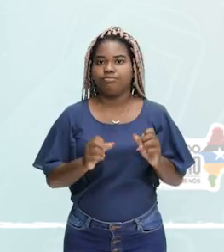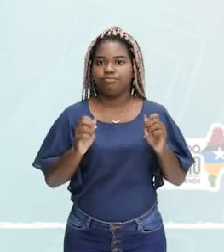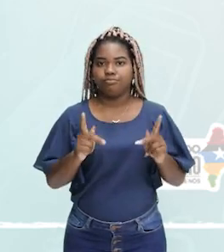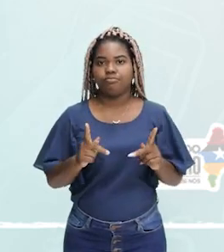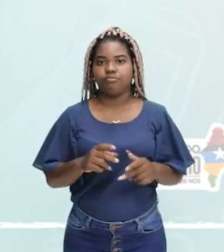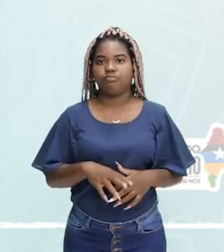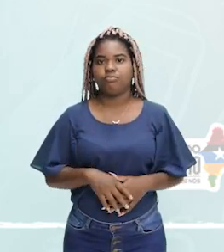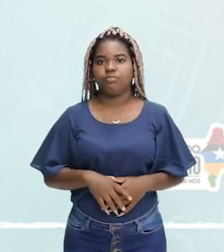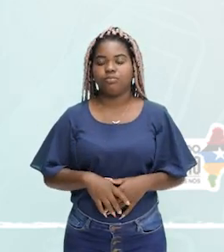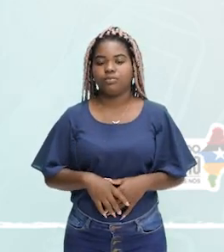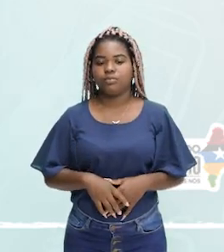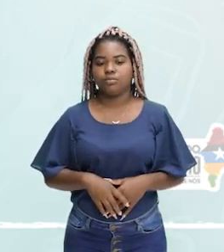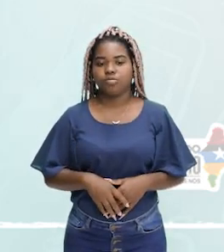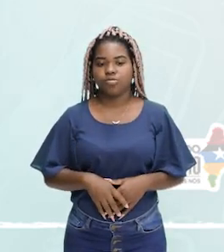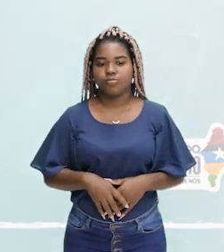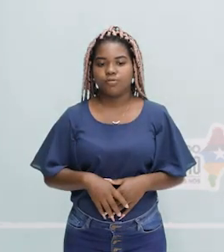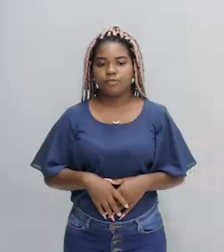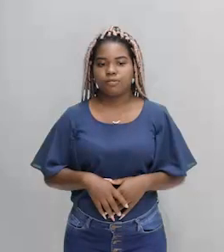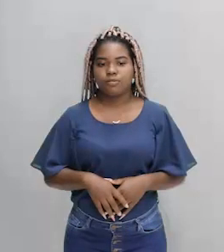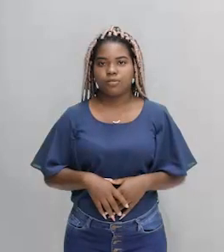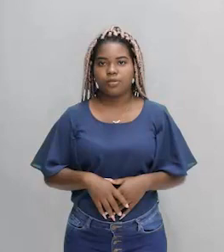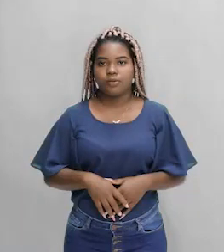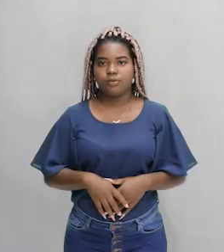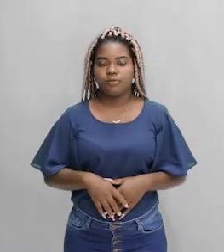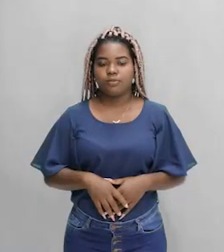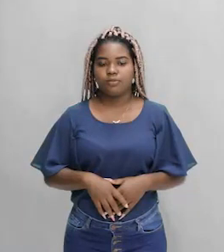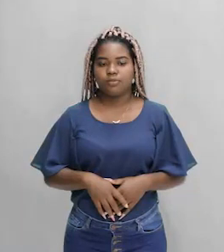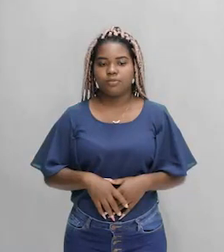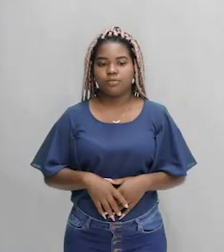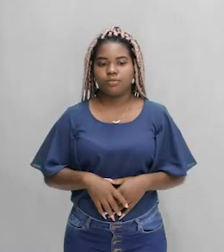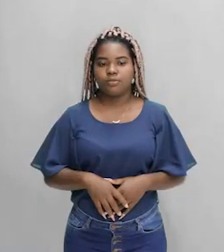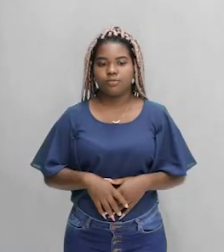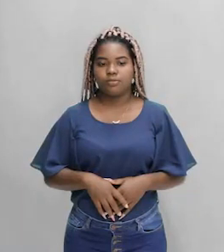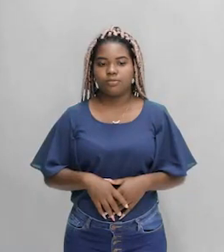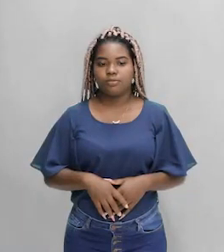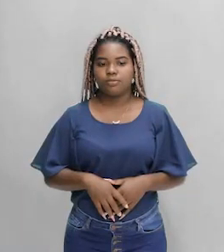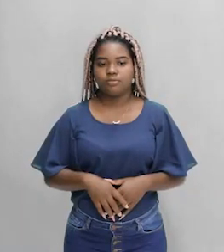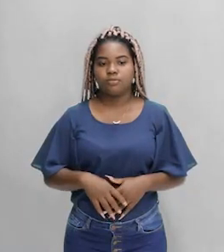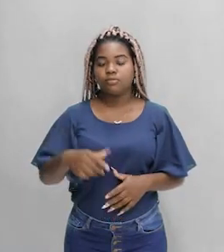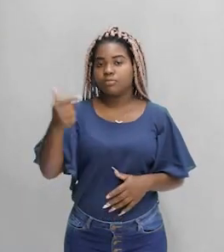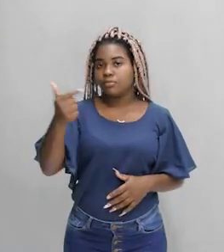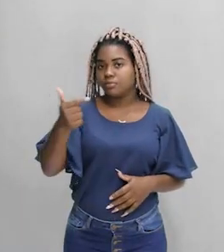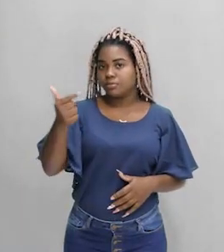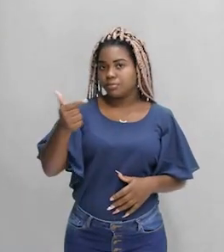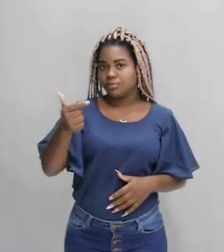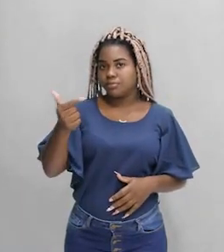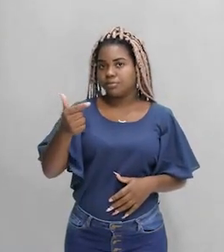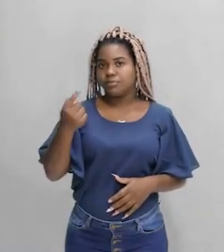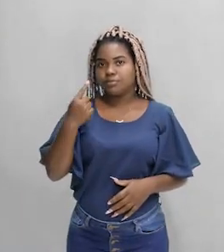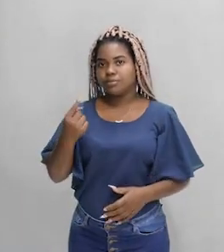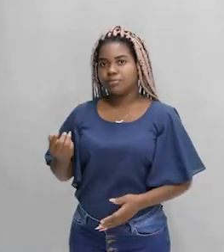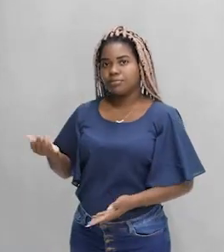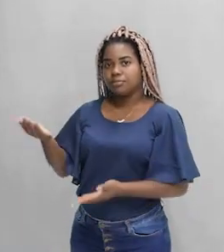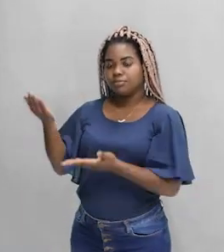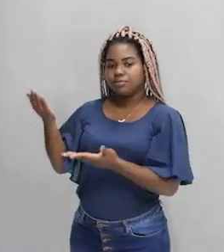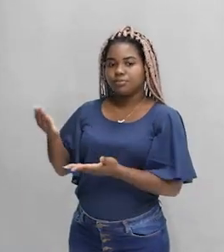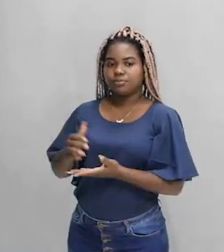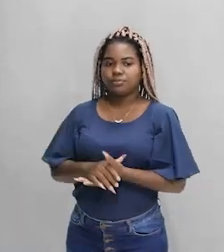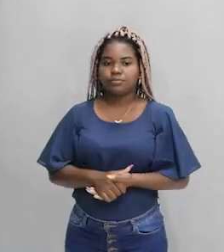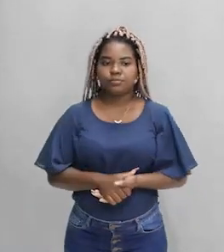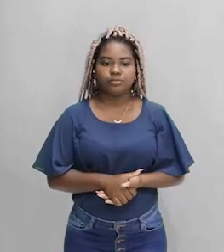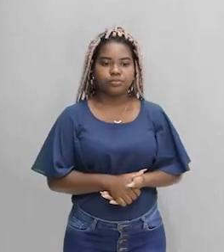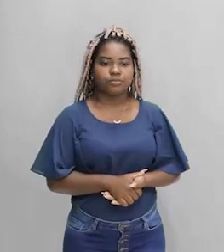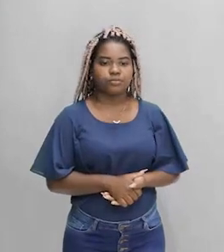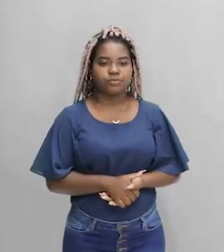à lei de formação de uma função exponencial. Belezinha? Passemos agora para a segunda questão.